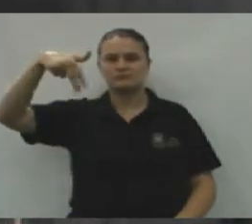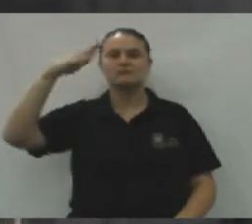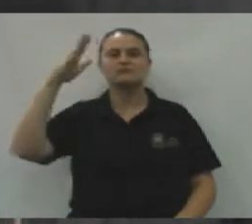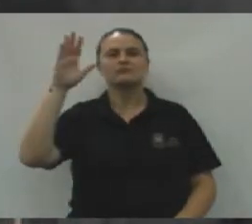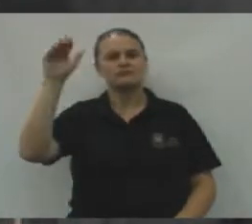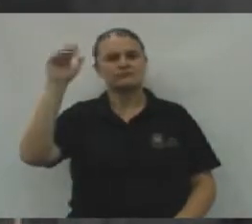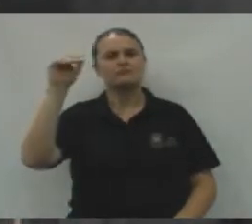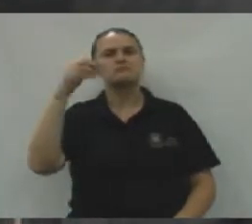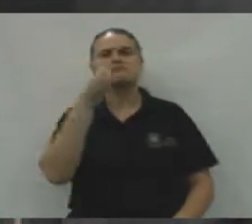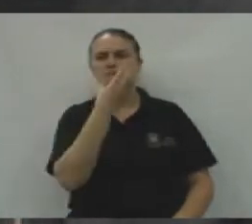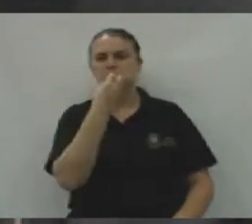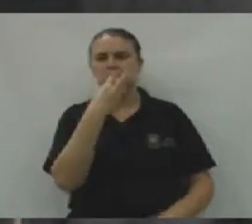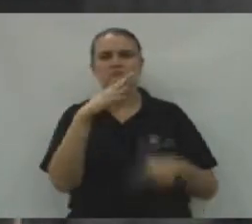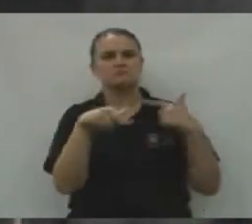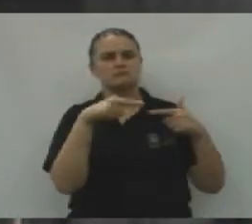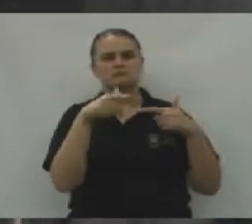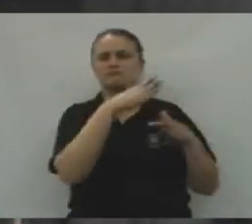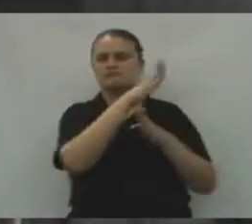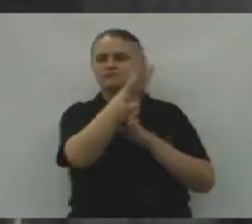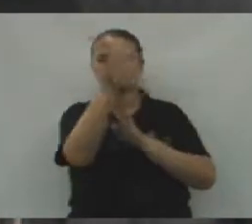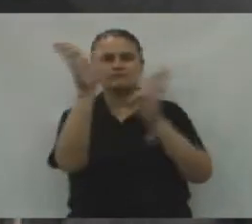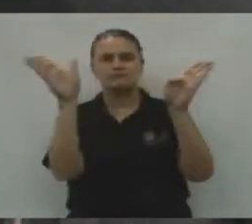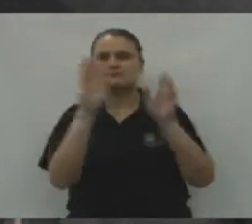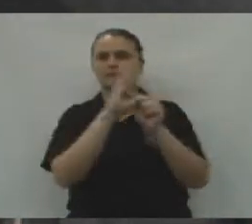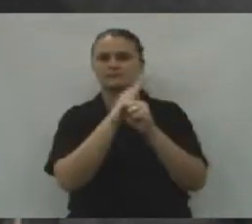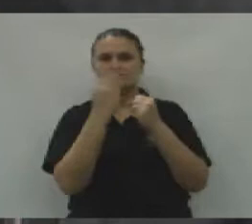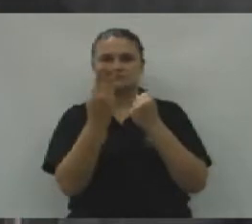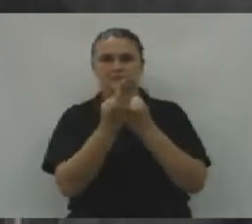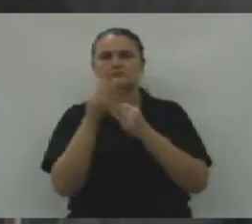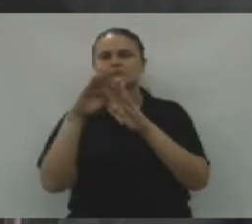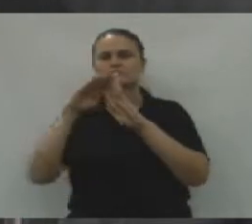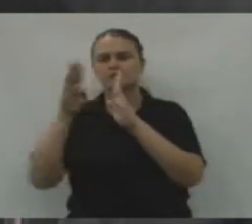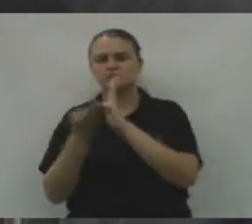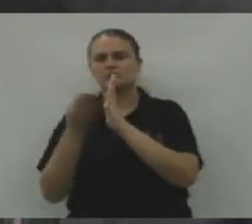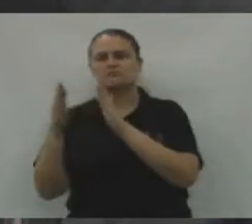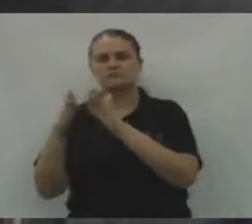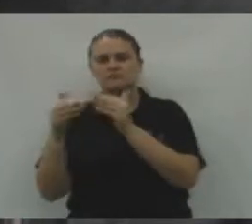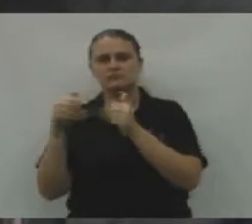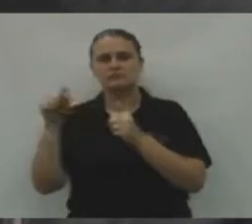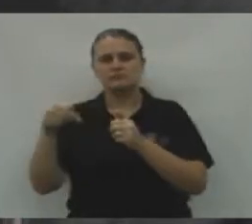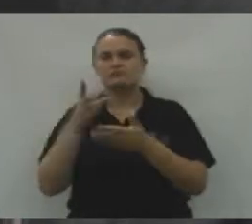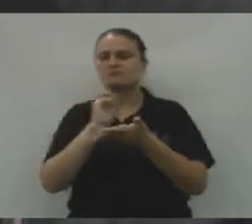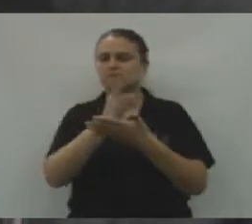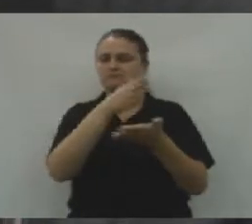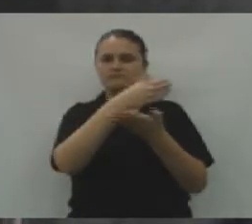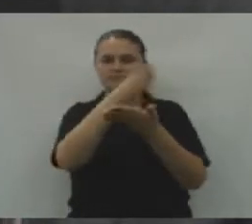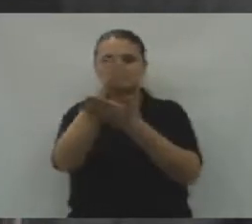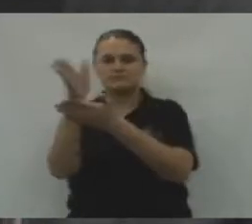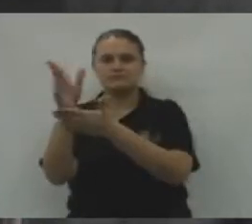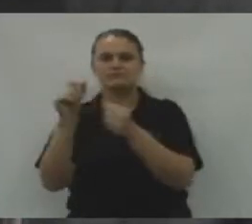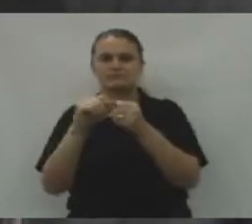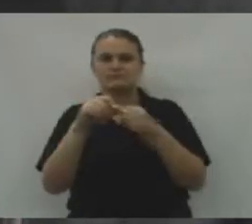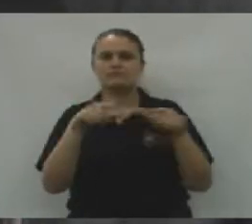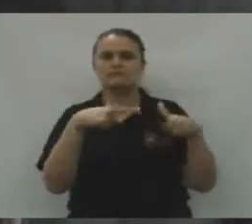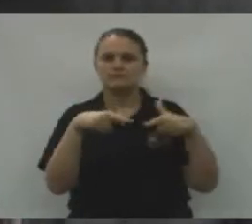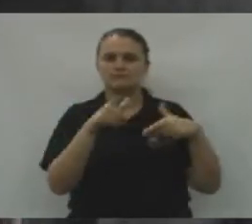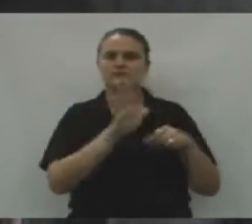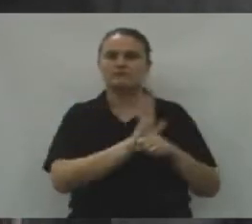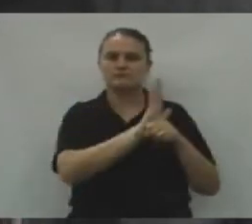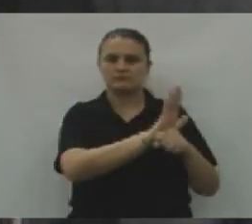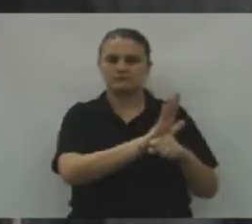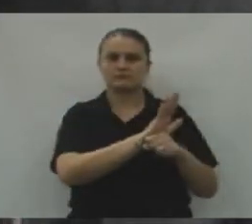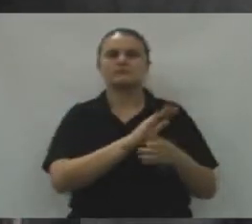Obras, fazendo os atendimentos desta Casa de Leis e, principalmente, as necessidades das